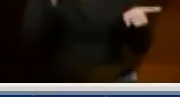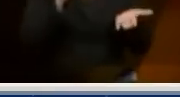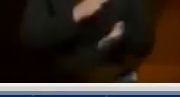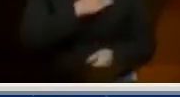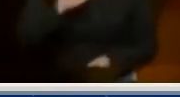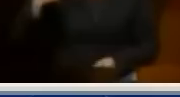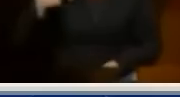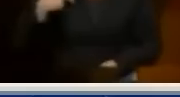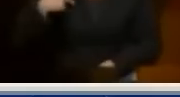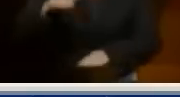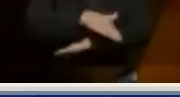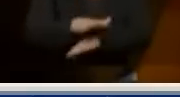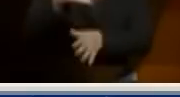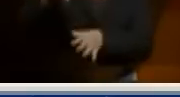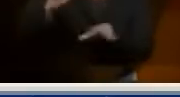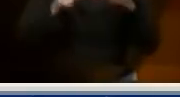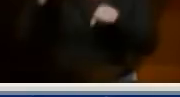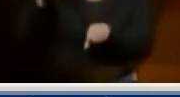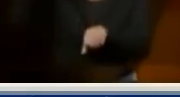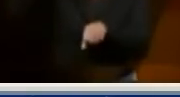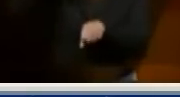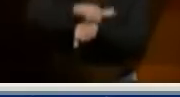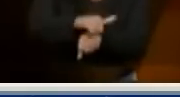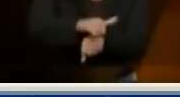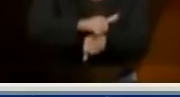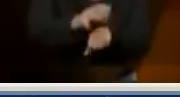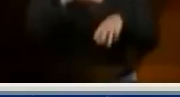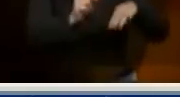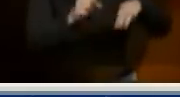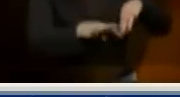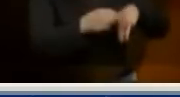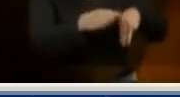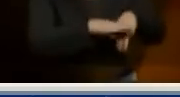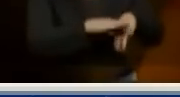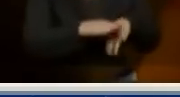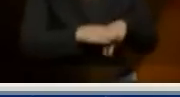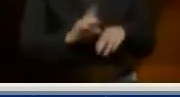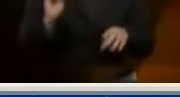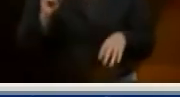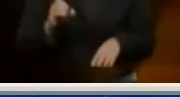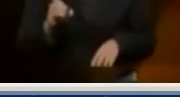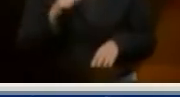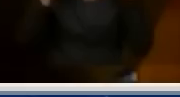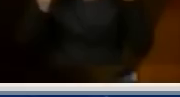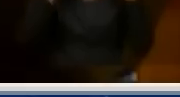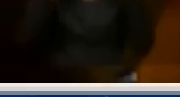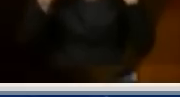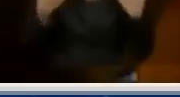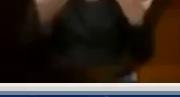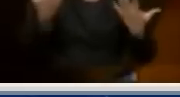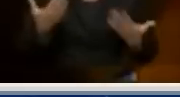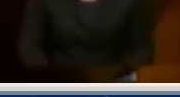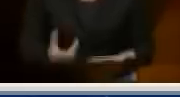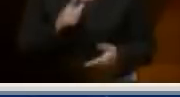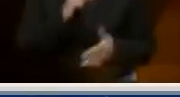neste Sete de Setembro só o povo vai fazer com que o congresso reaja a esse abuso